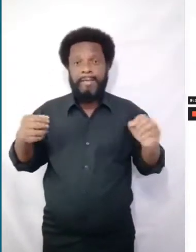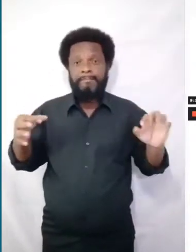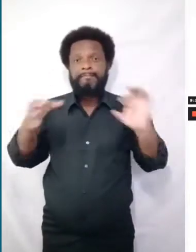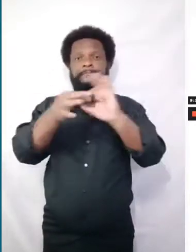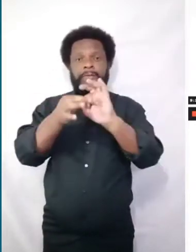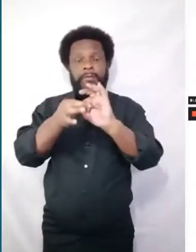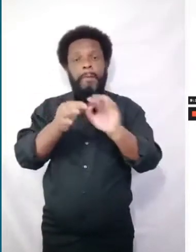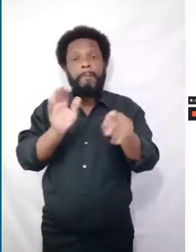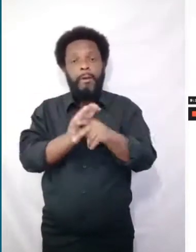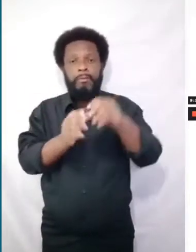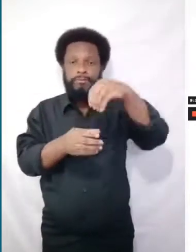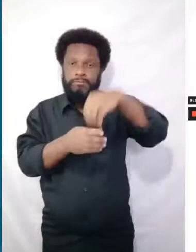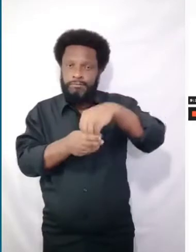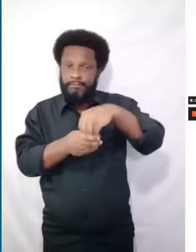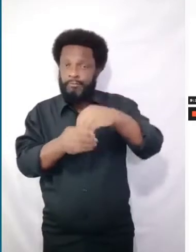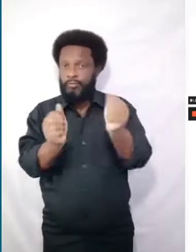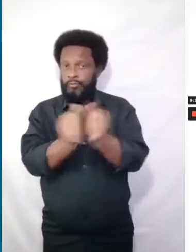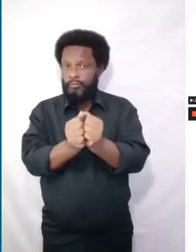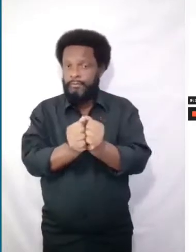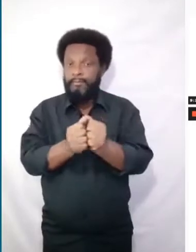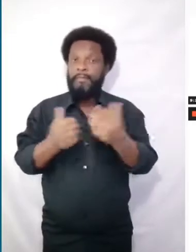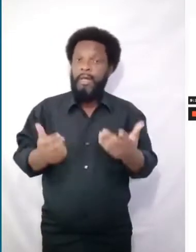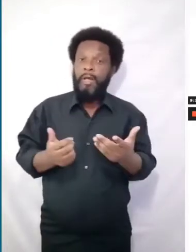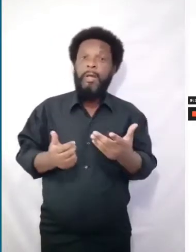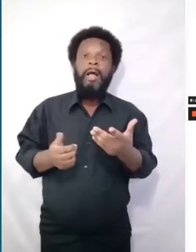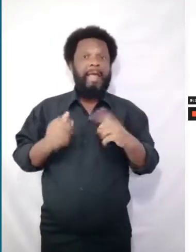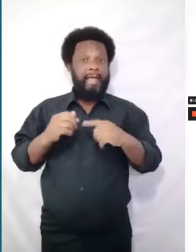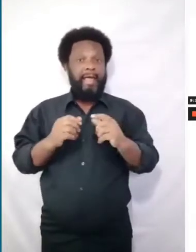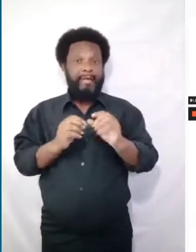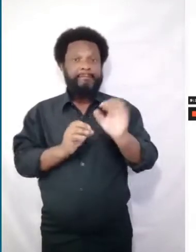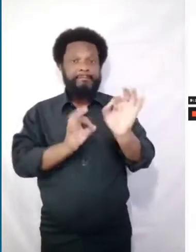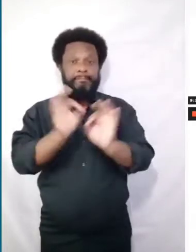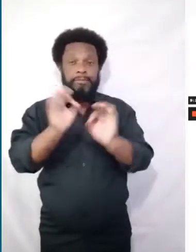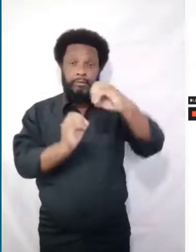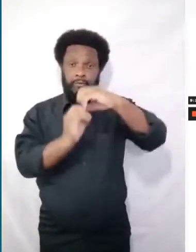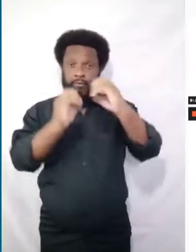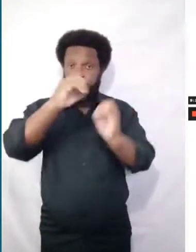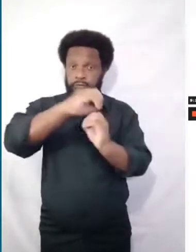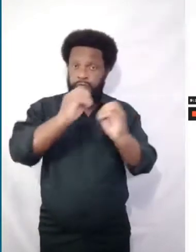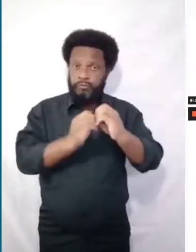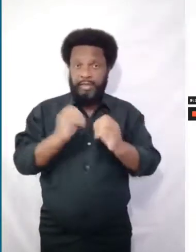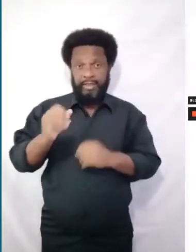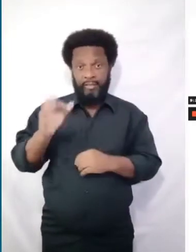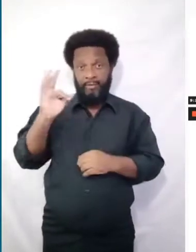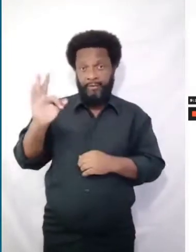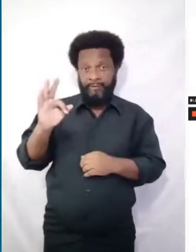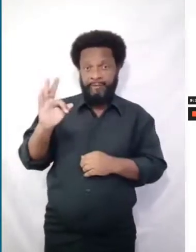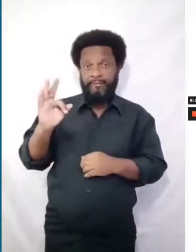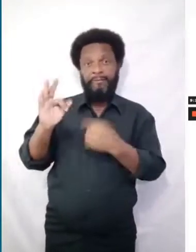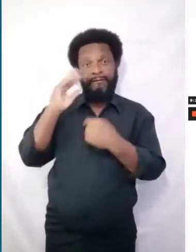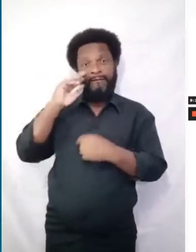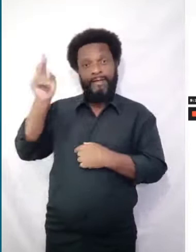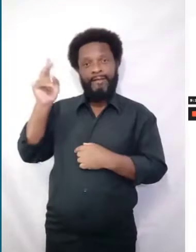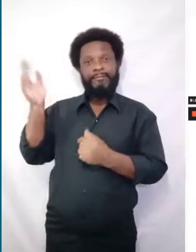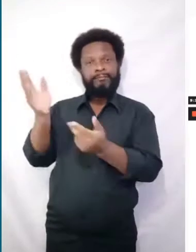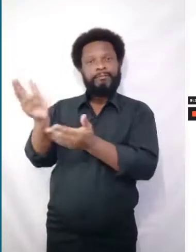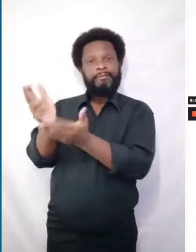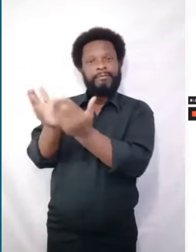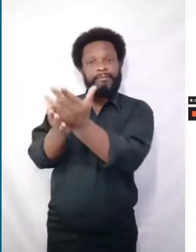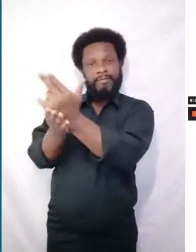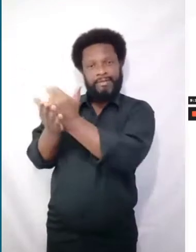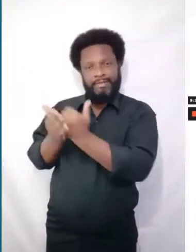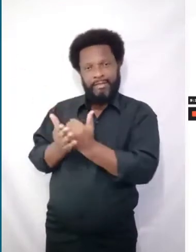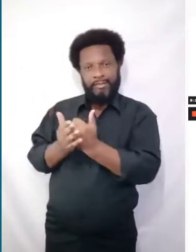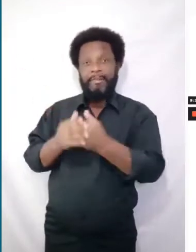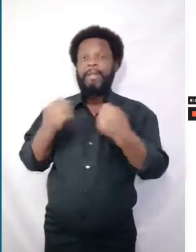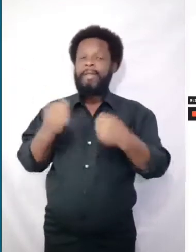entre os pares eletrônicos, né, ligantes, que fazem parte da ligação. Então, na verdade, a geometria do flúor, do BF3,